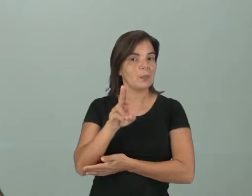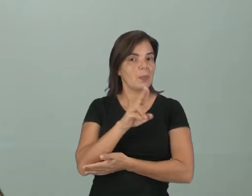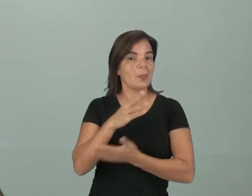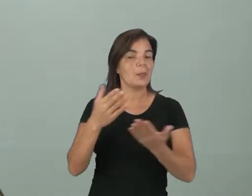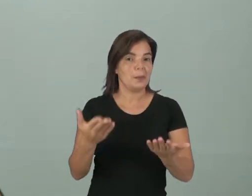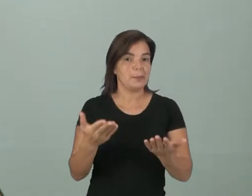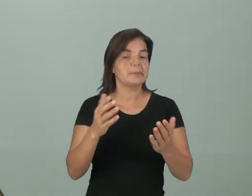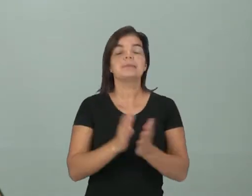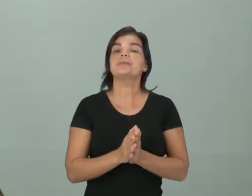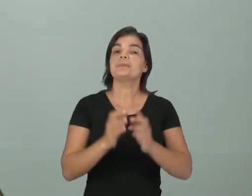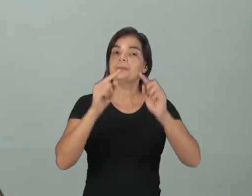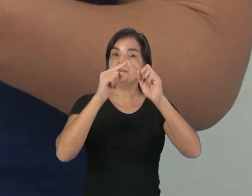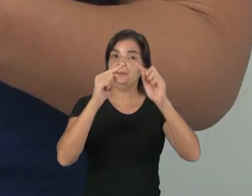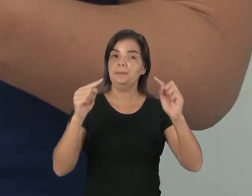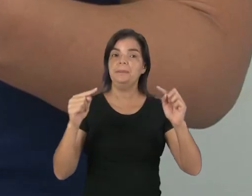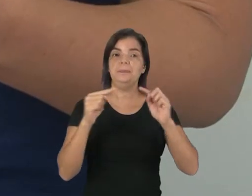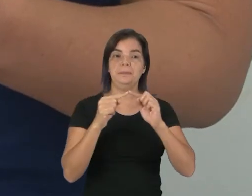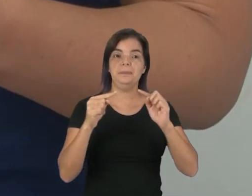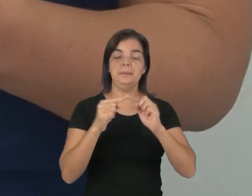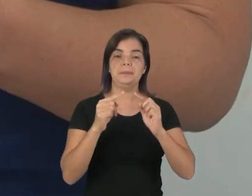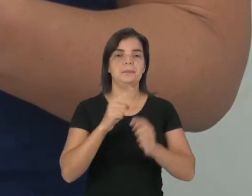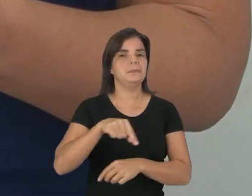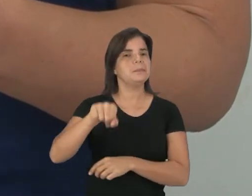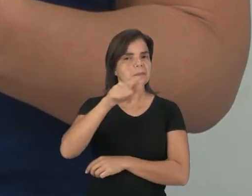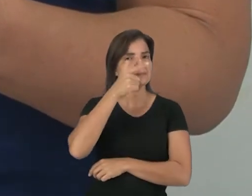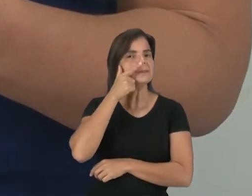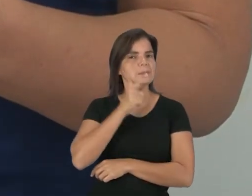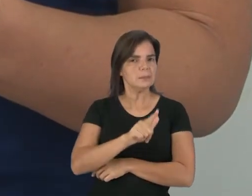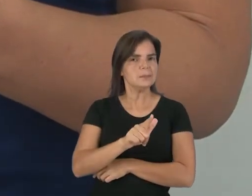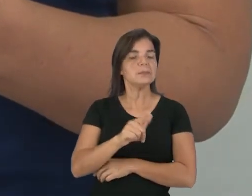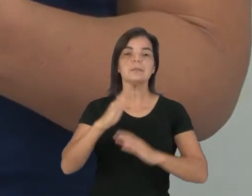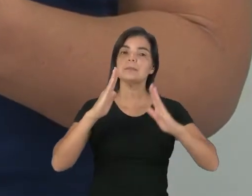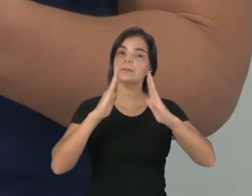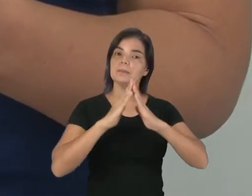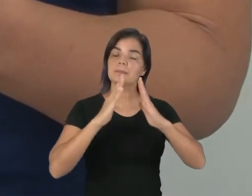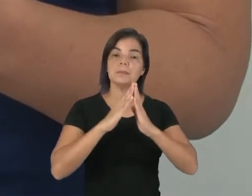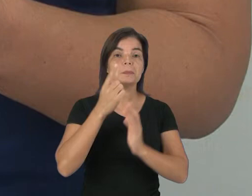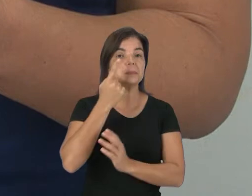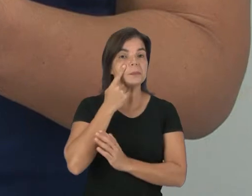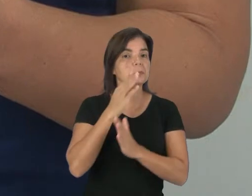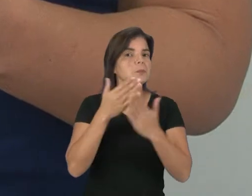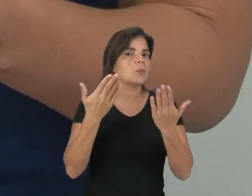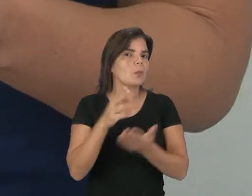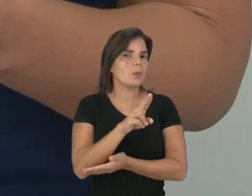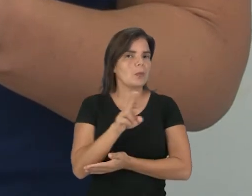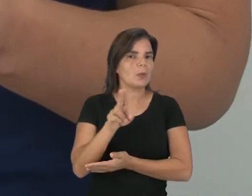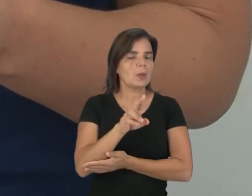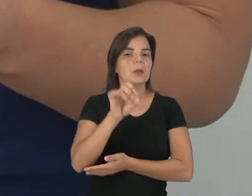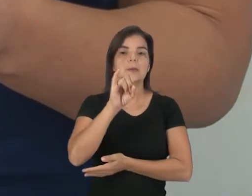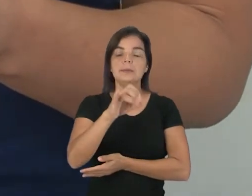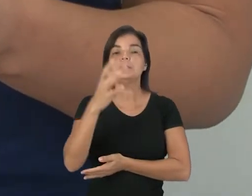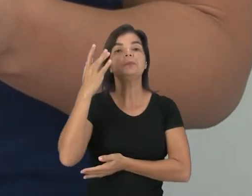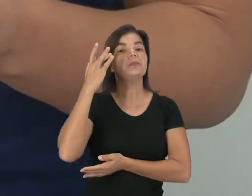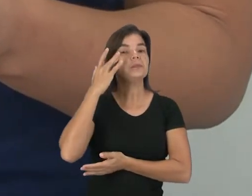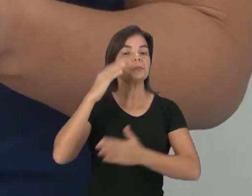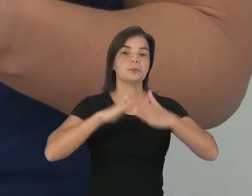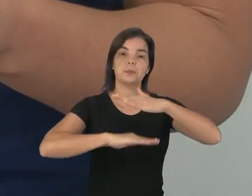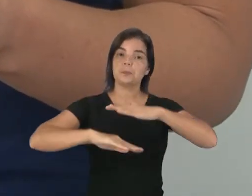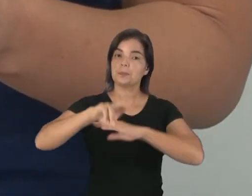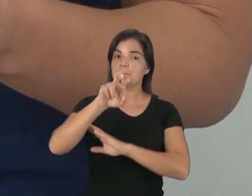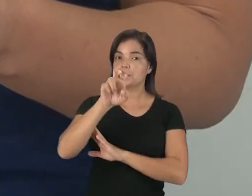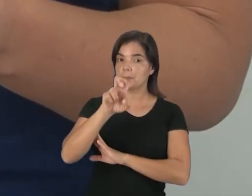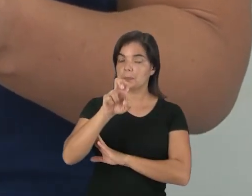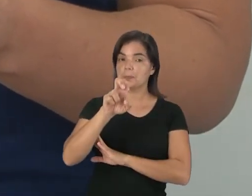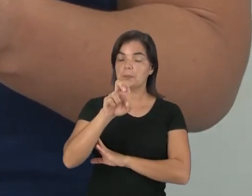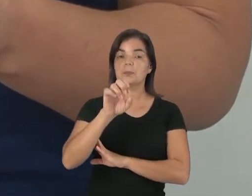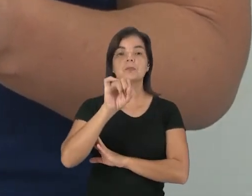dado para essa pirâmide aqui? Vocês conseguem aí de casa identificar esse nome? Se é uma base de 5 lados,